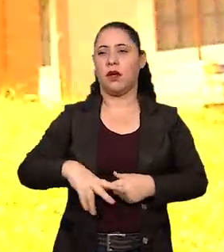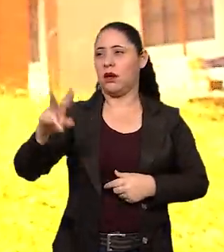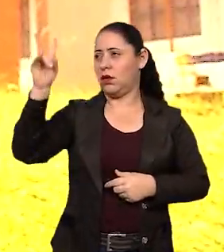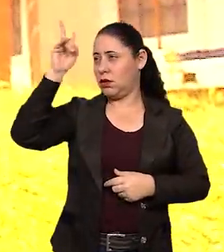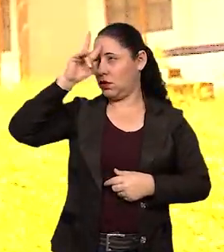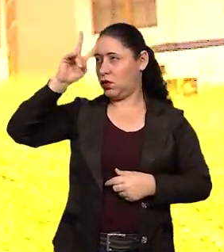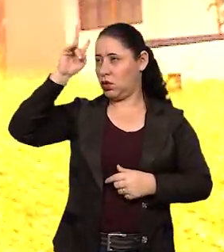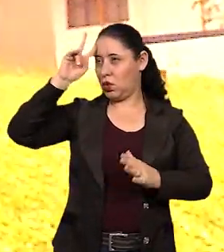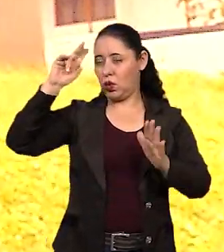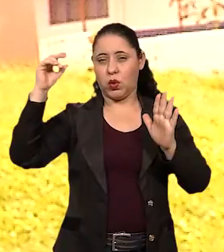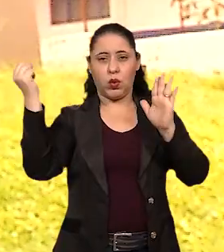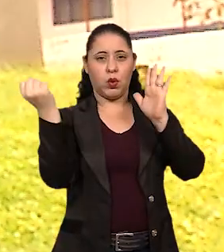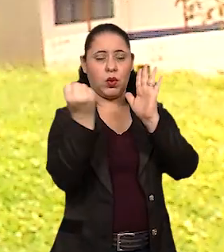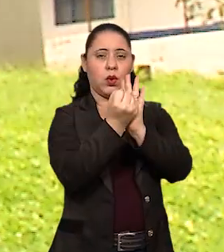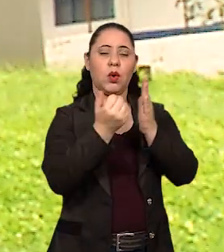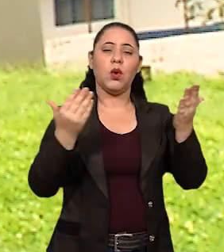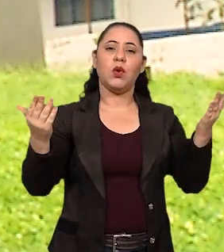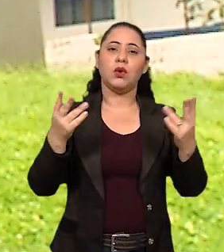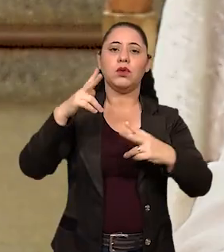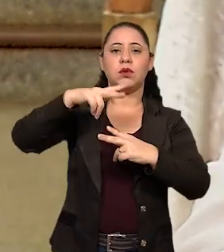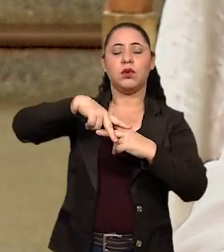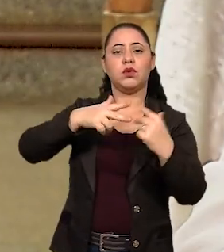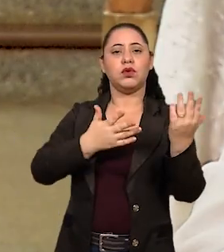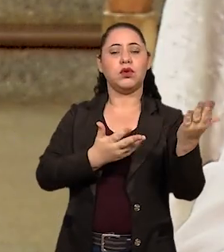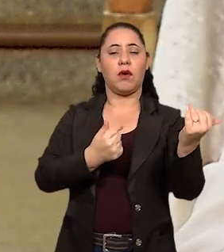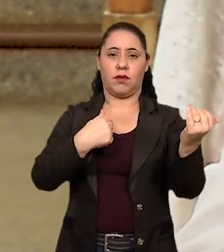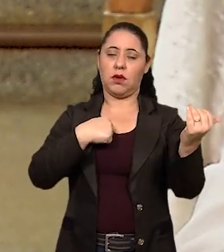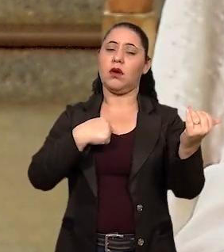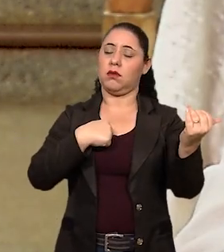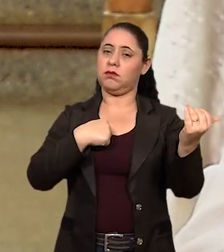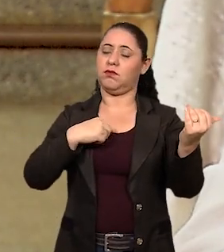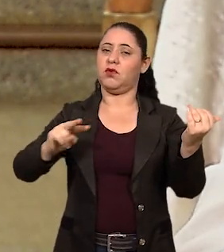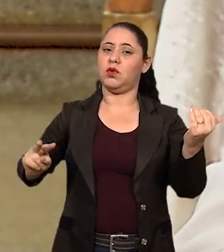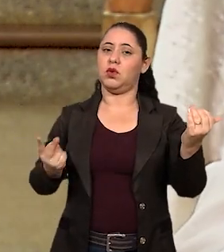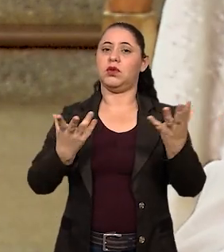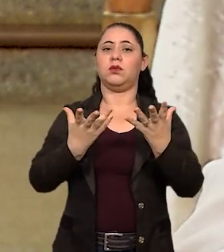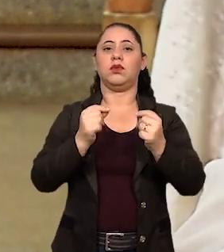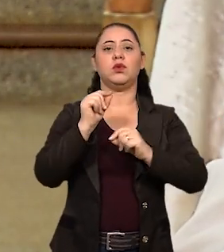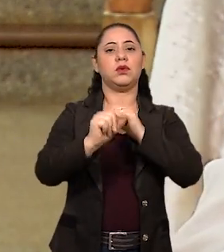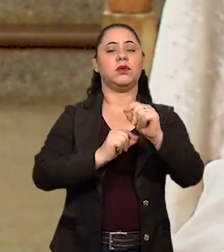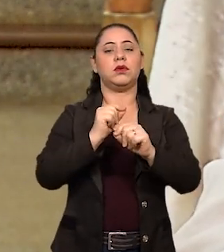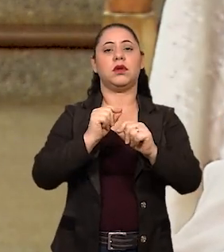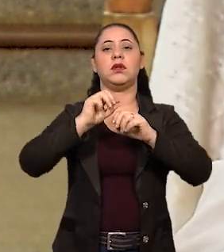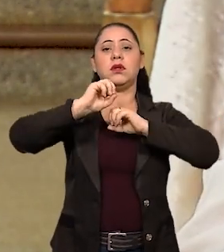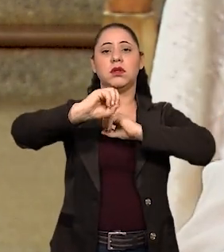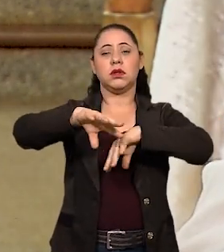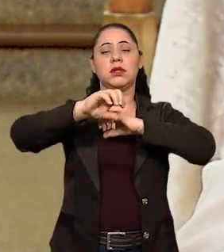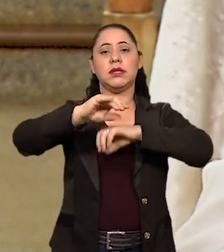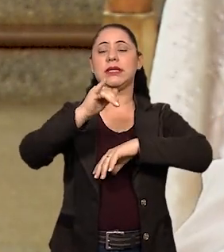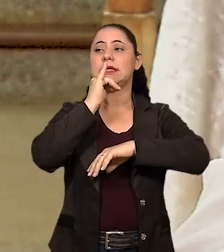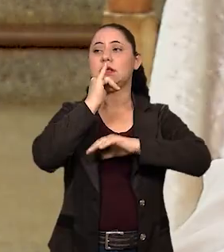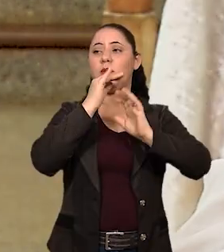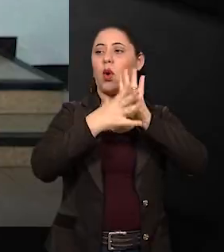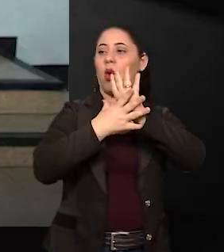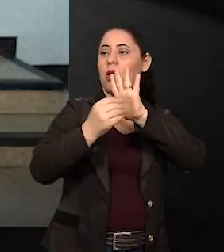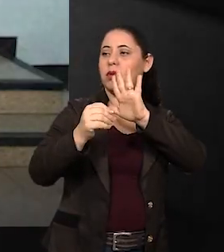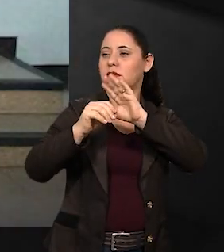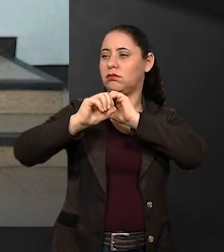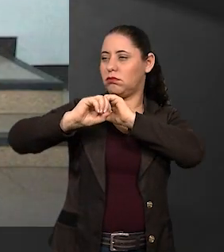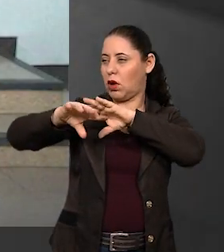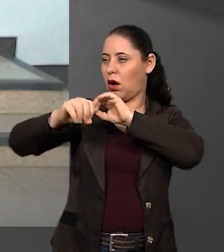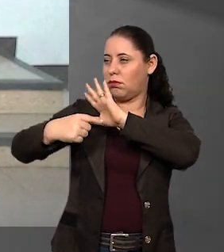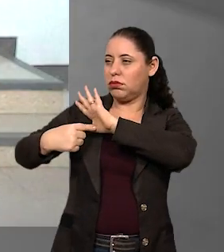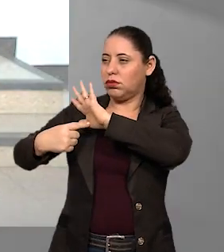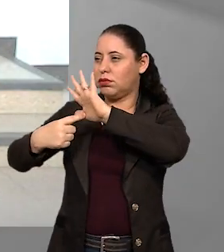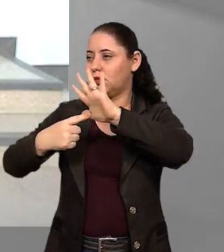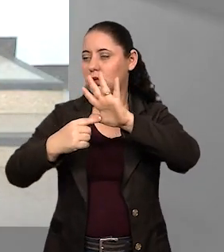legado que a gente preza hoje pela Ordem Demolei, que pelo menos eu prezo muito, é a de ensinar pelo exemplo. É